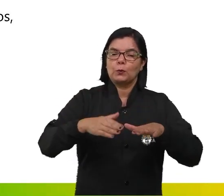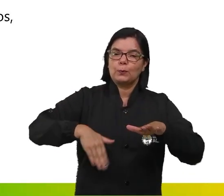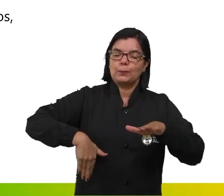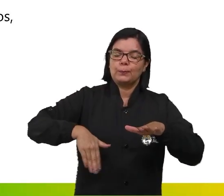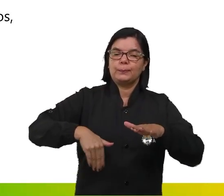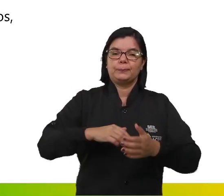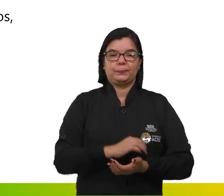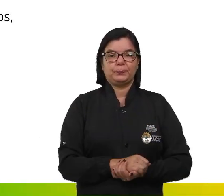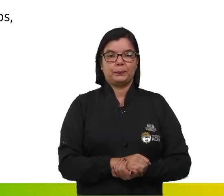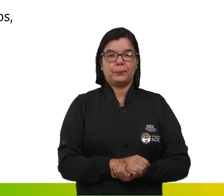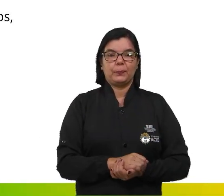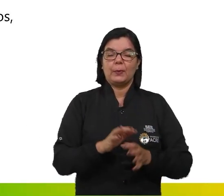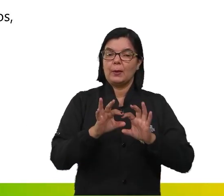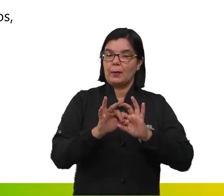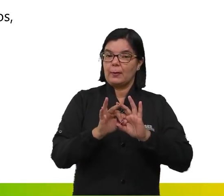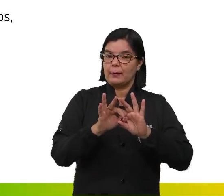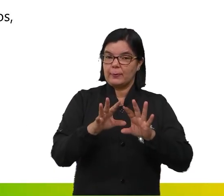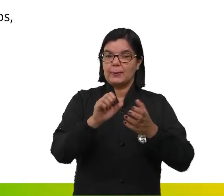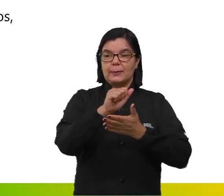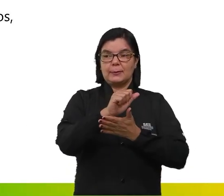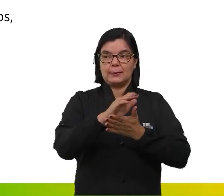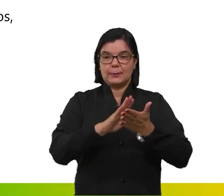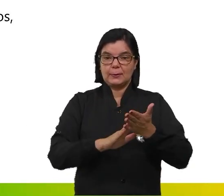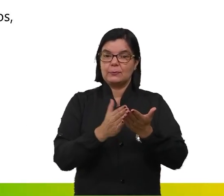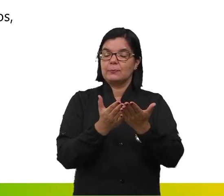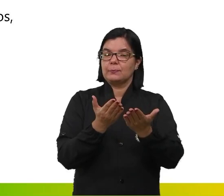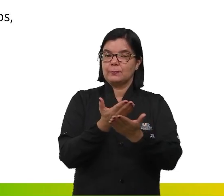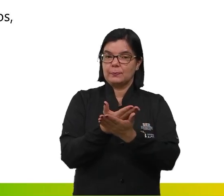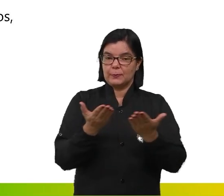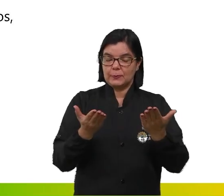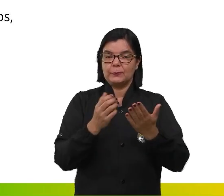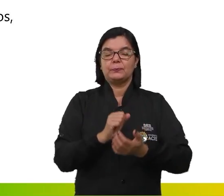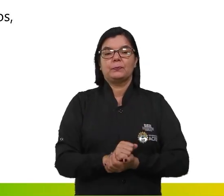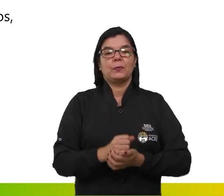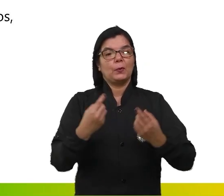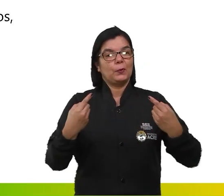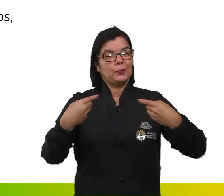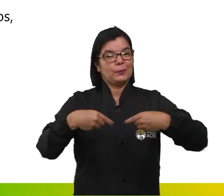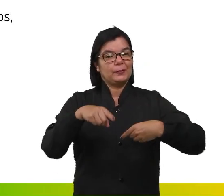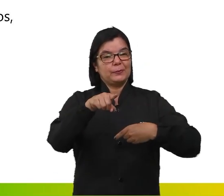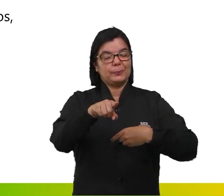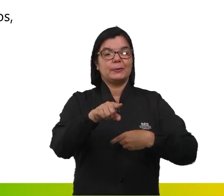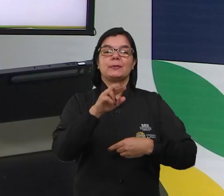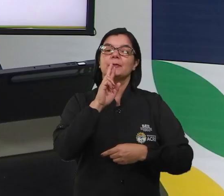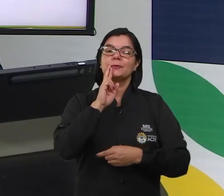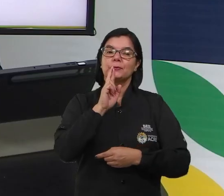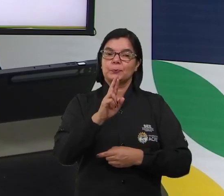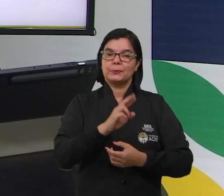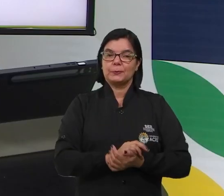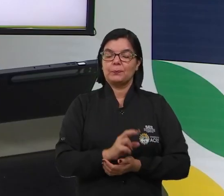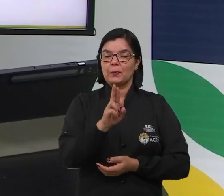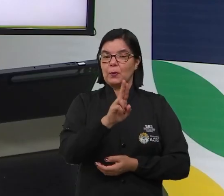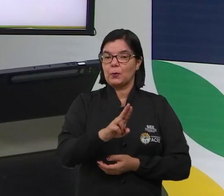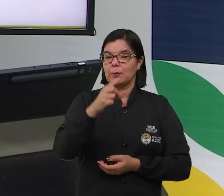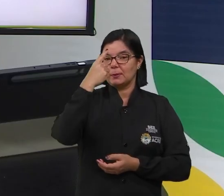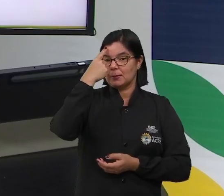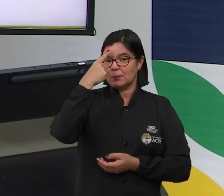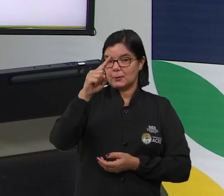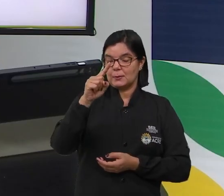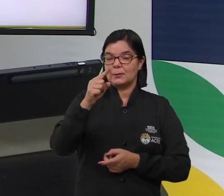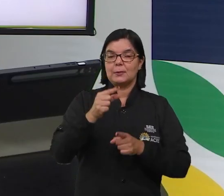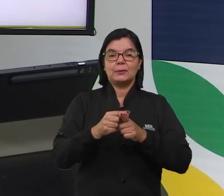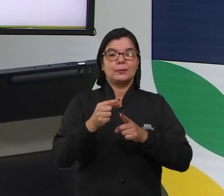piscina? Aí eu vou deixar esse exercício como um desafio para você fazer, usando a ideia de unidades